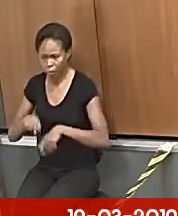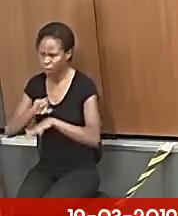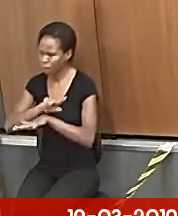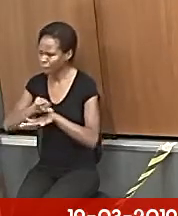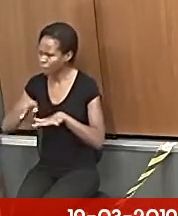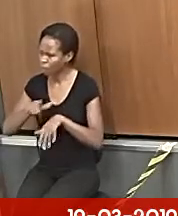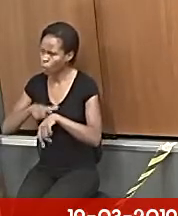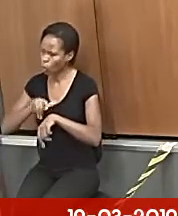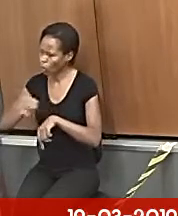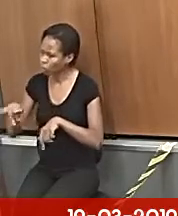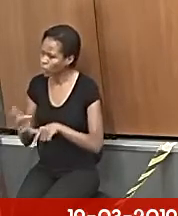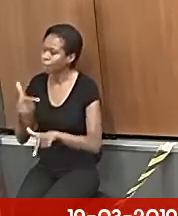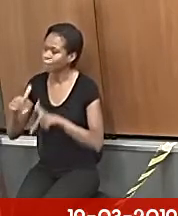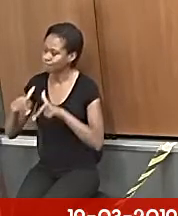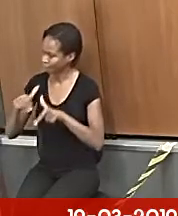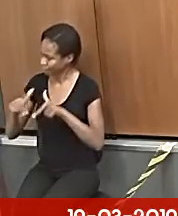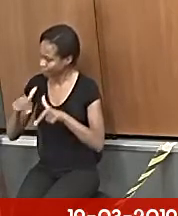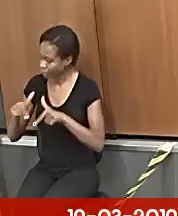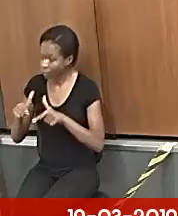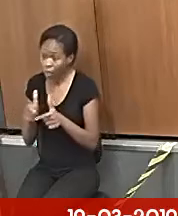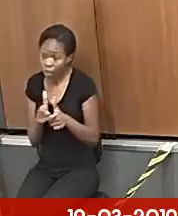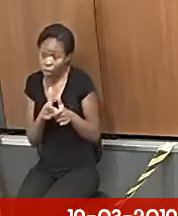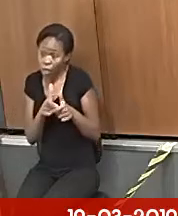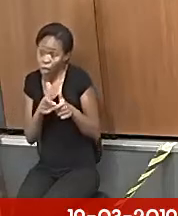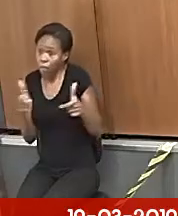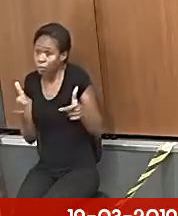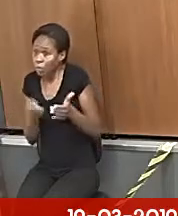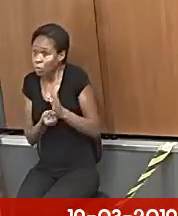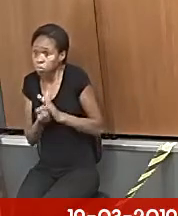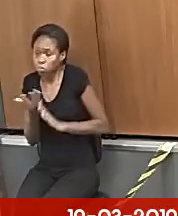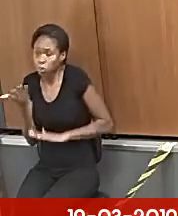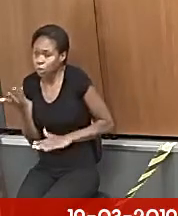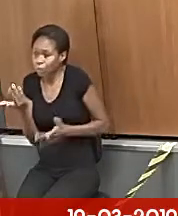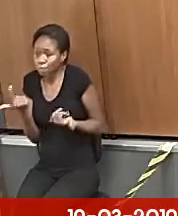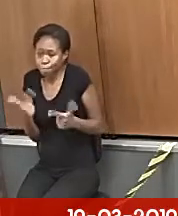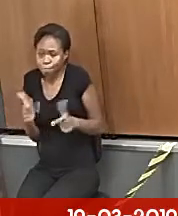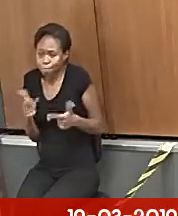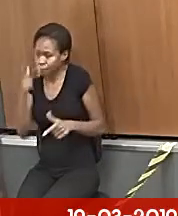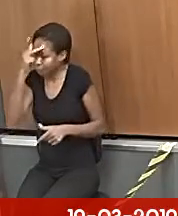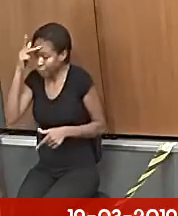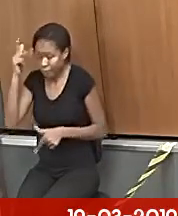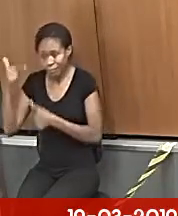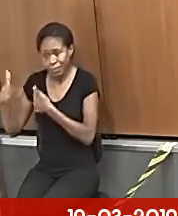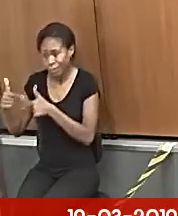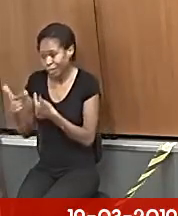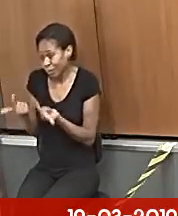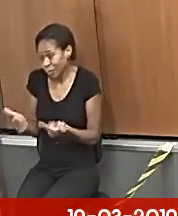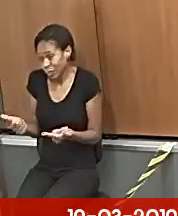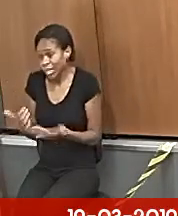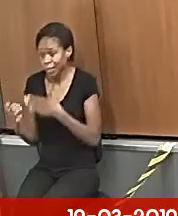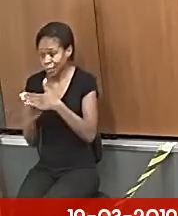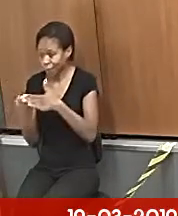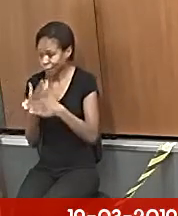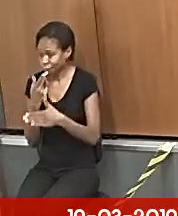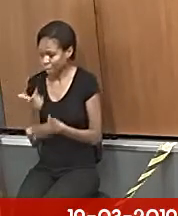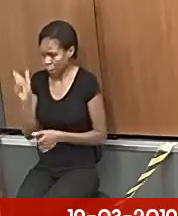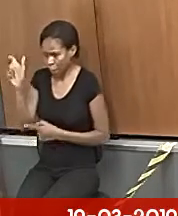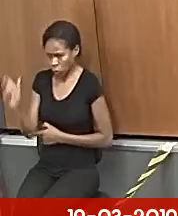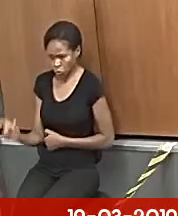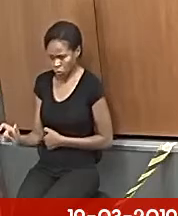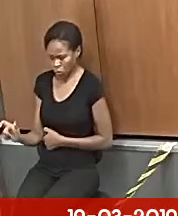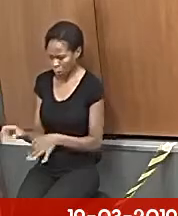oportunidades de trabalho que na maioria das vezes não tem gente pra trabalhar é isso que as empresas alega não tem